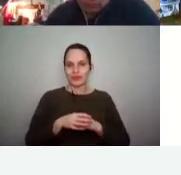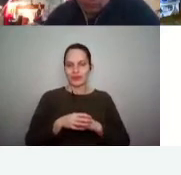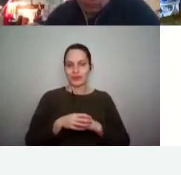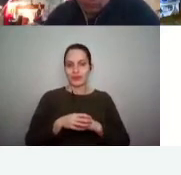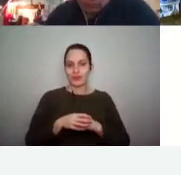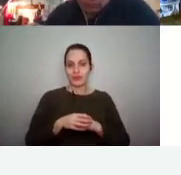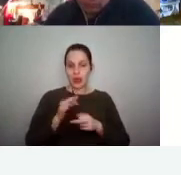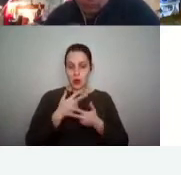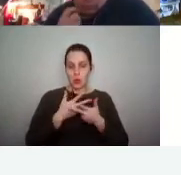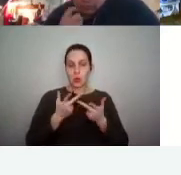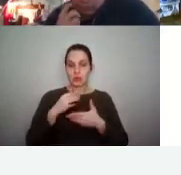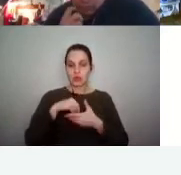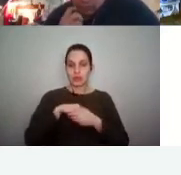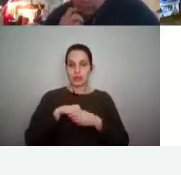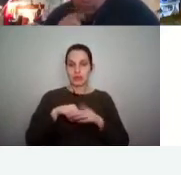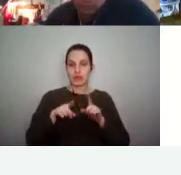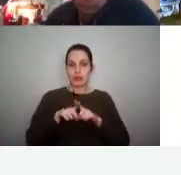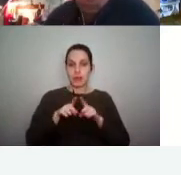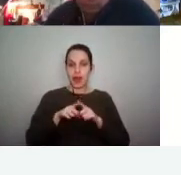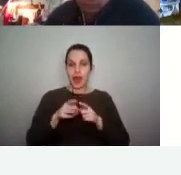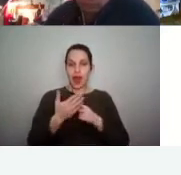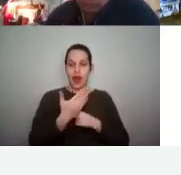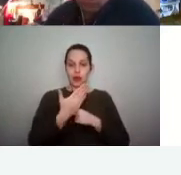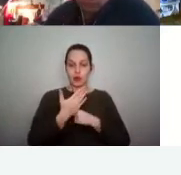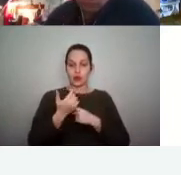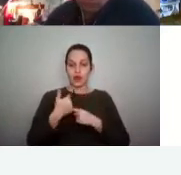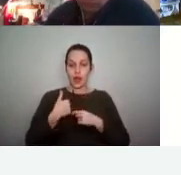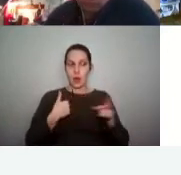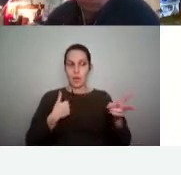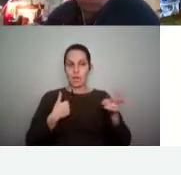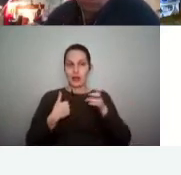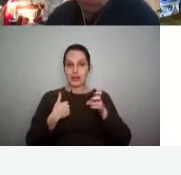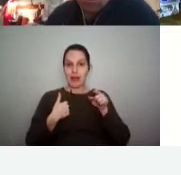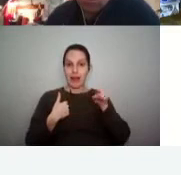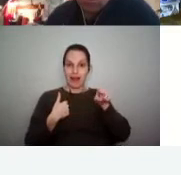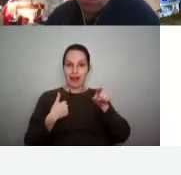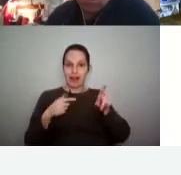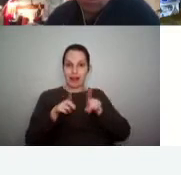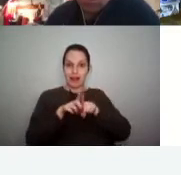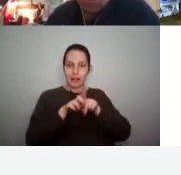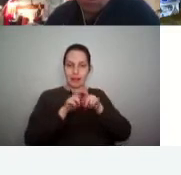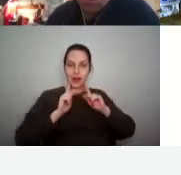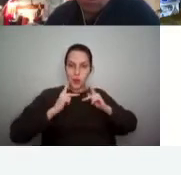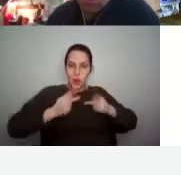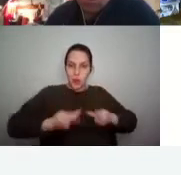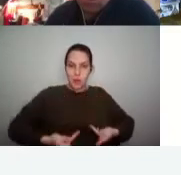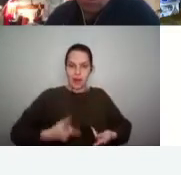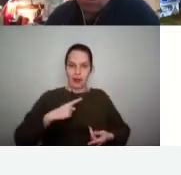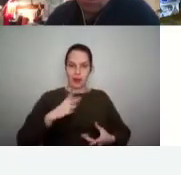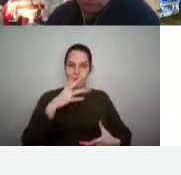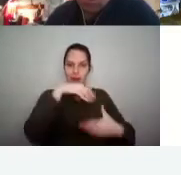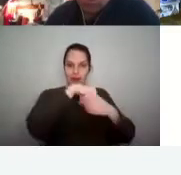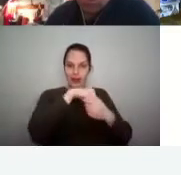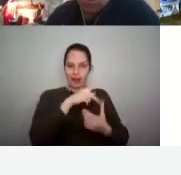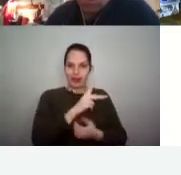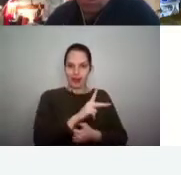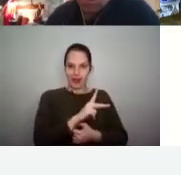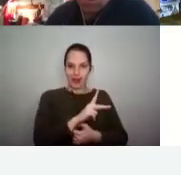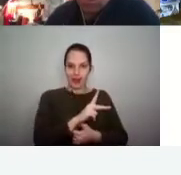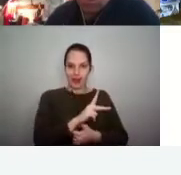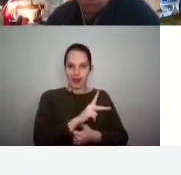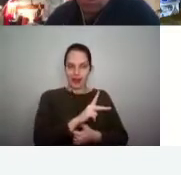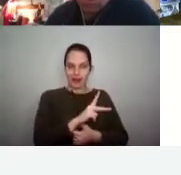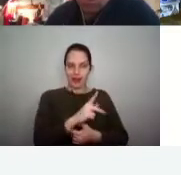ajuda a encontrar, a olhar os nossos alunos da mesma forma. Os nossos alunos também são pessoas, né? São pessoas que riem, que